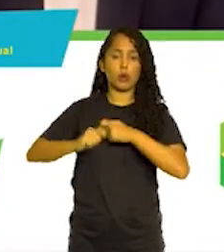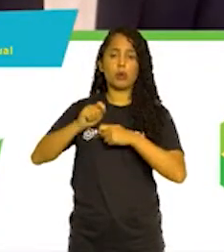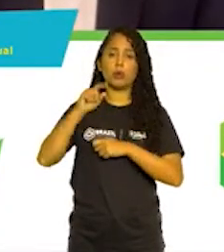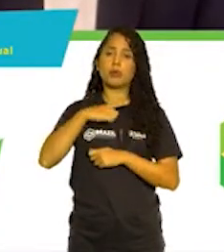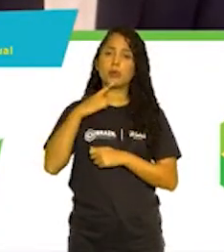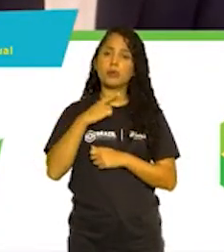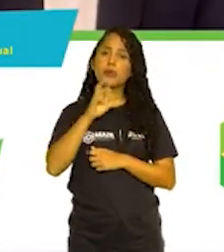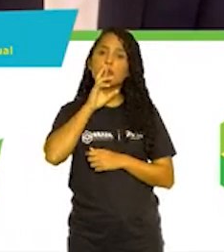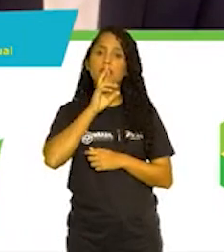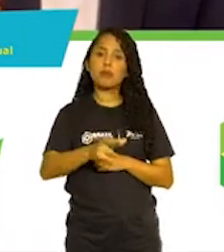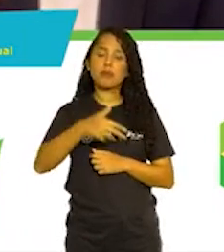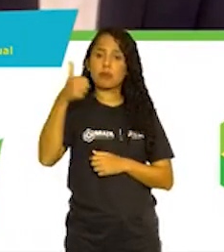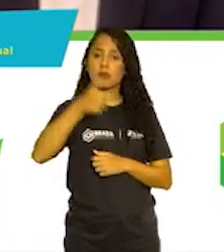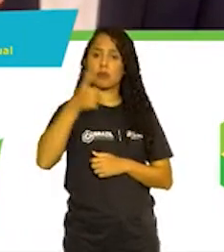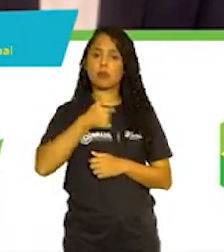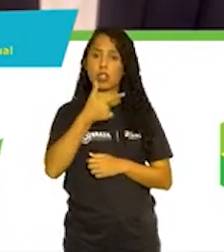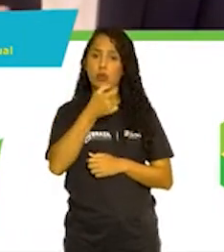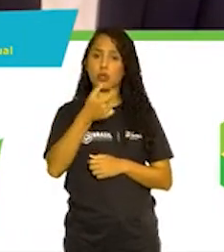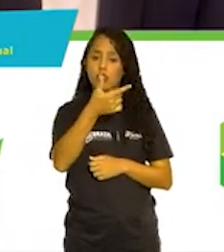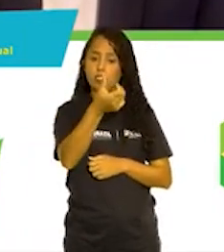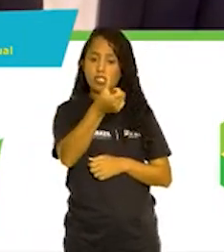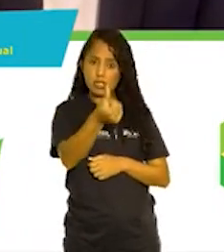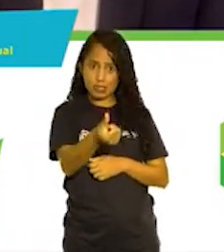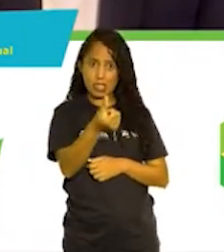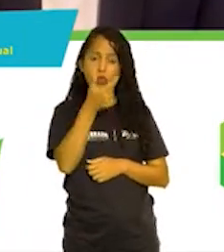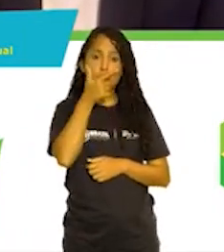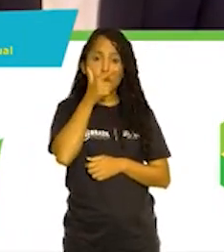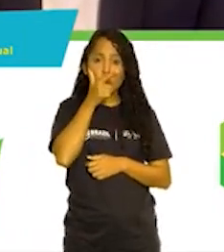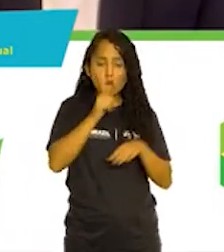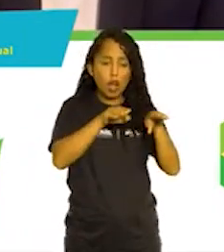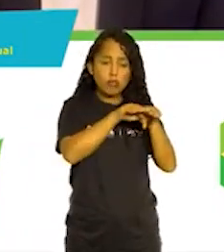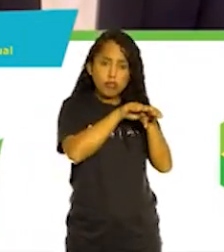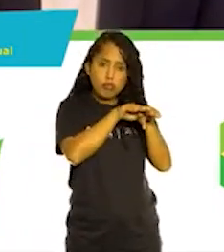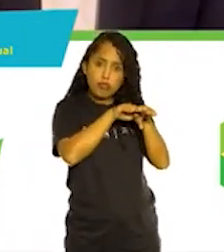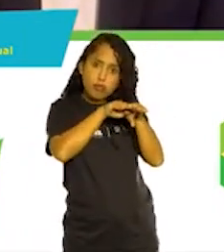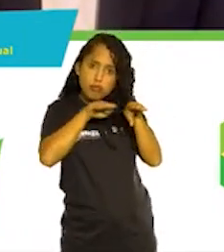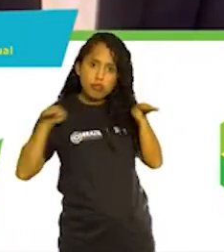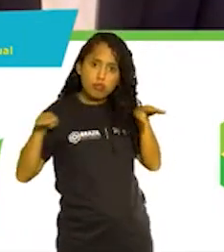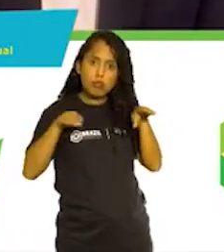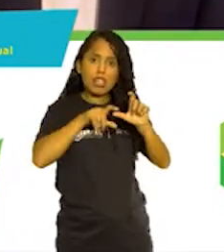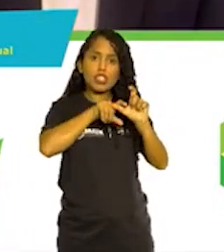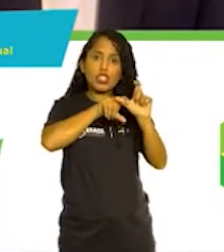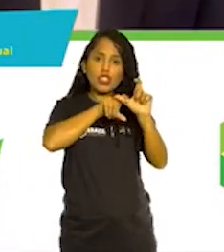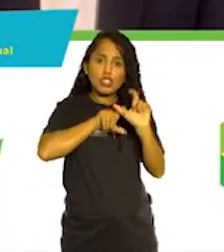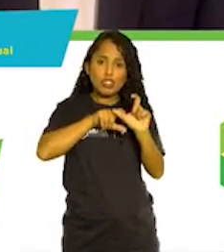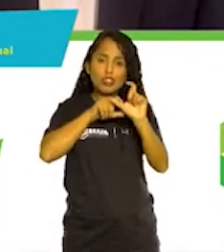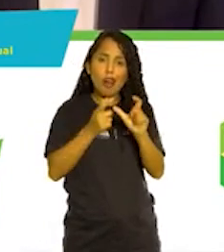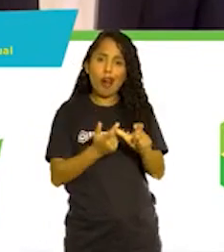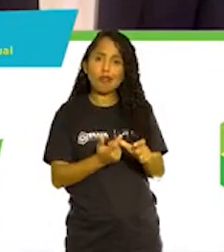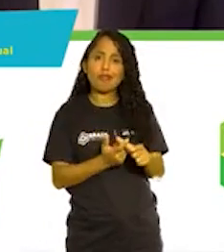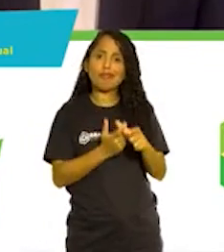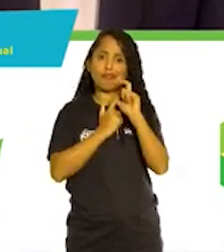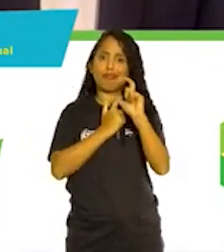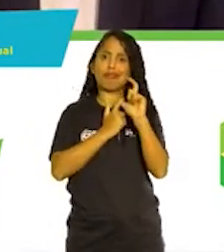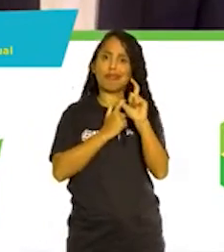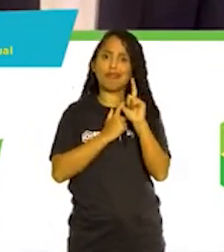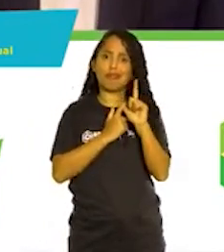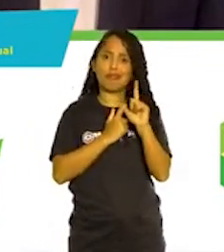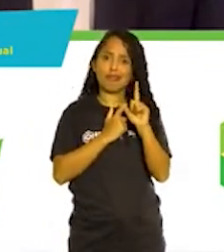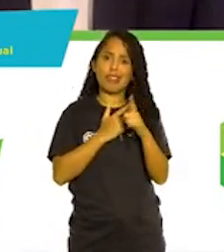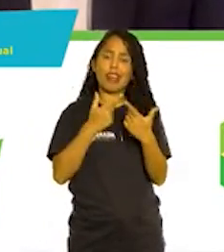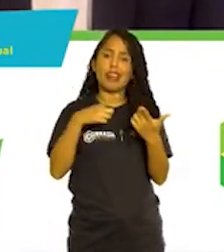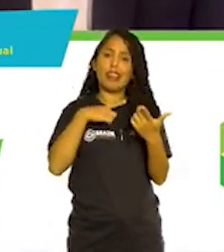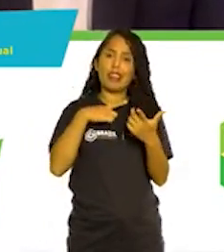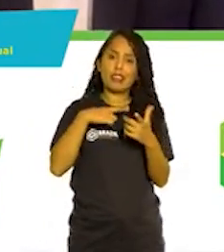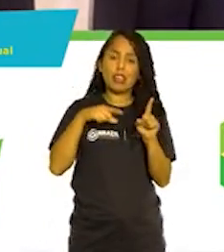lá em 2026, que vai pelo menos estabilizar a dívida do Brasil, a dívida pública bruta e a dívida líquida.